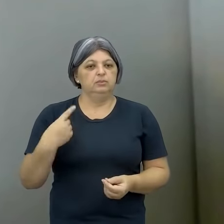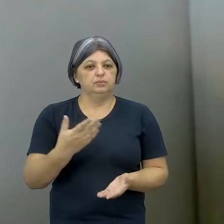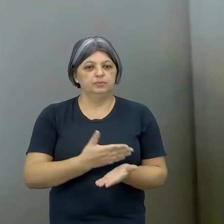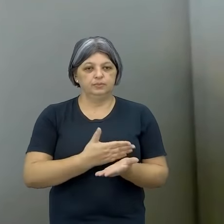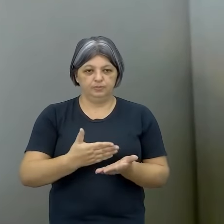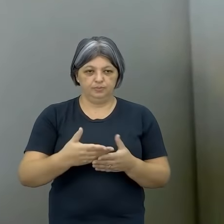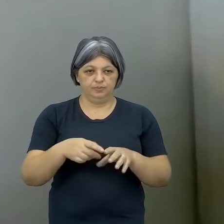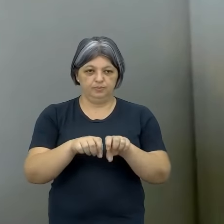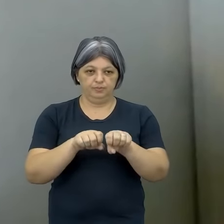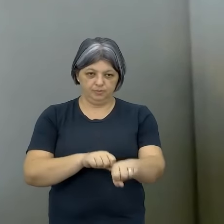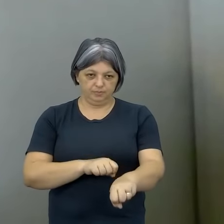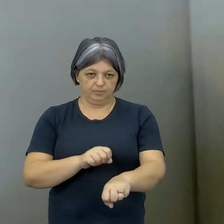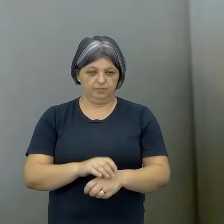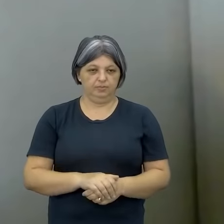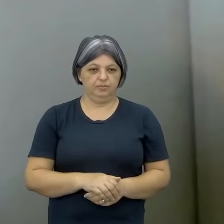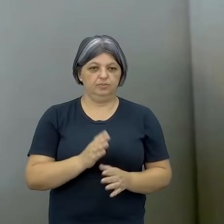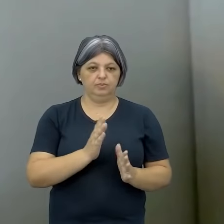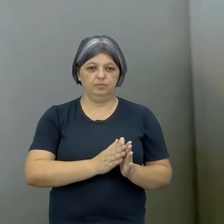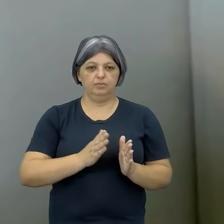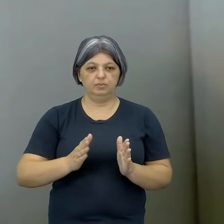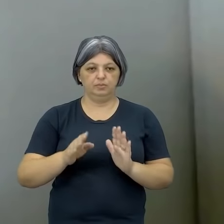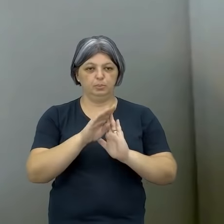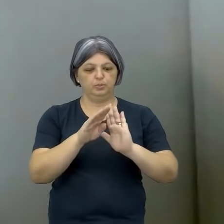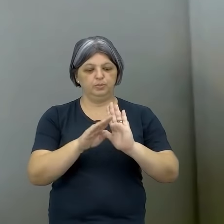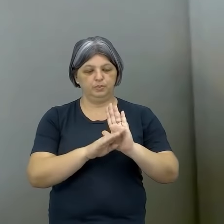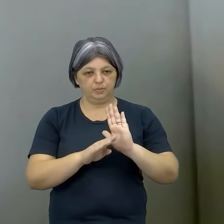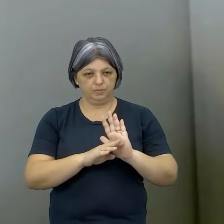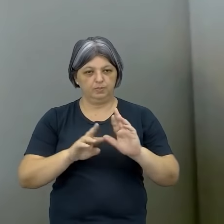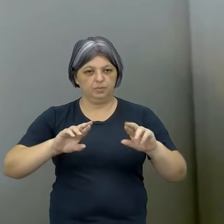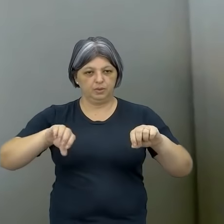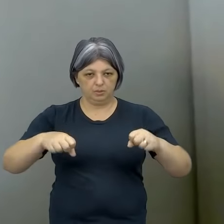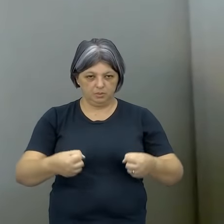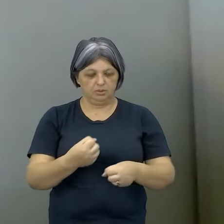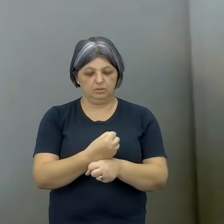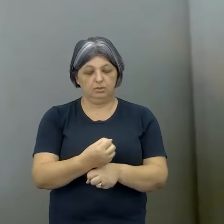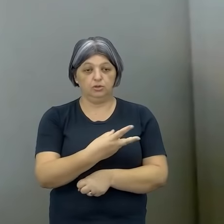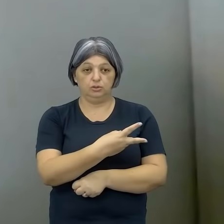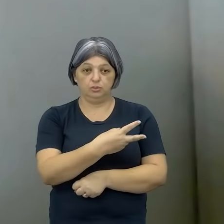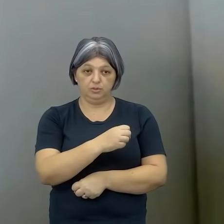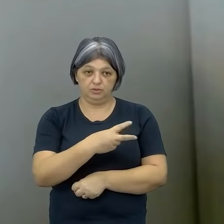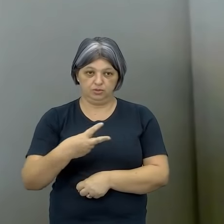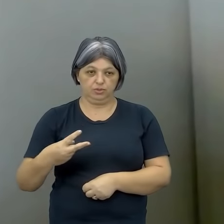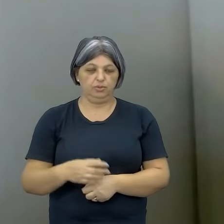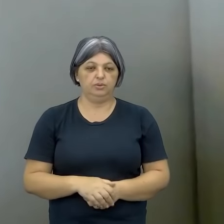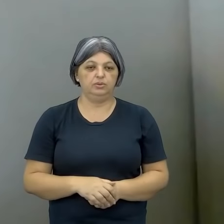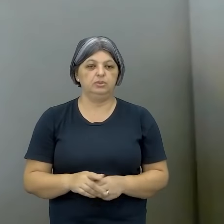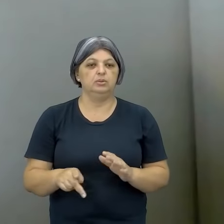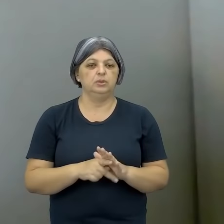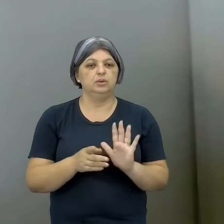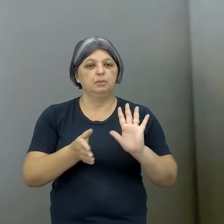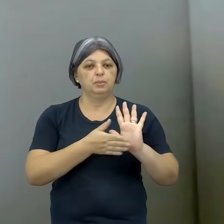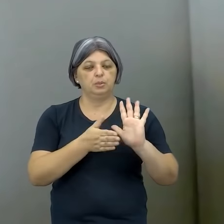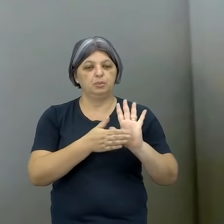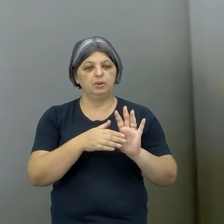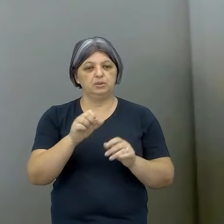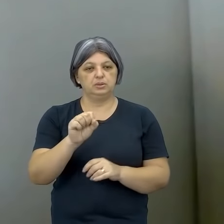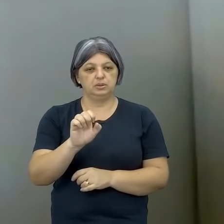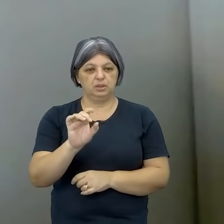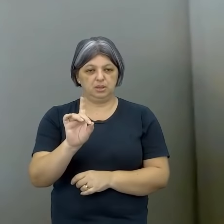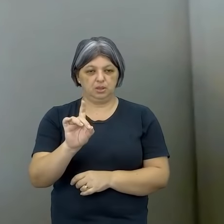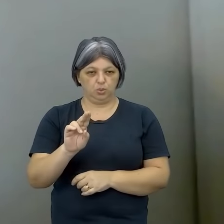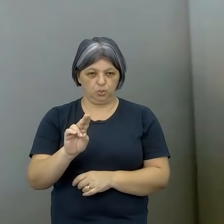nossa formação de etapa do programa de recuperação 2022, né, que é proposto pela SEDUC, e aí que nós